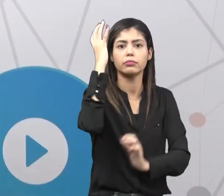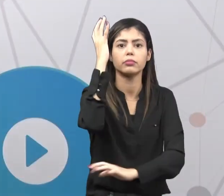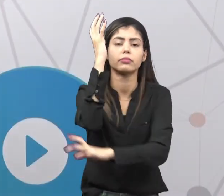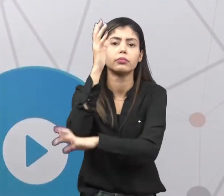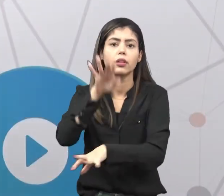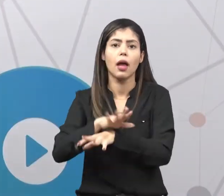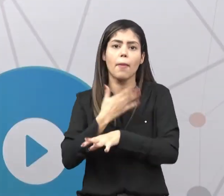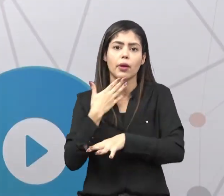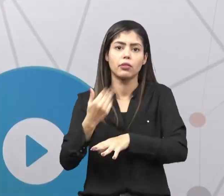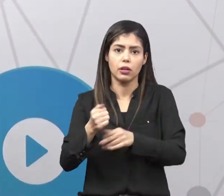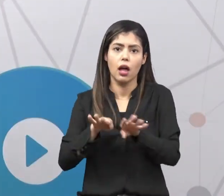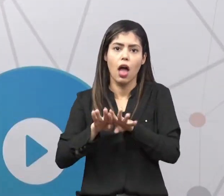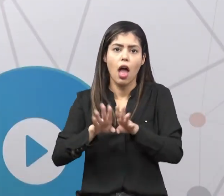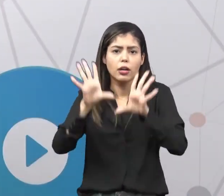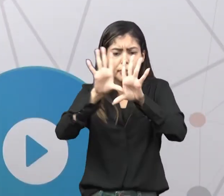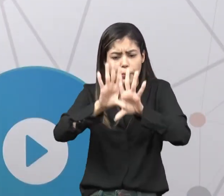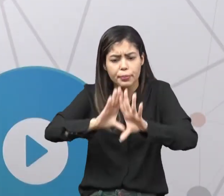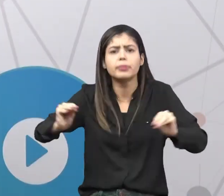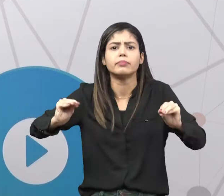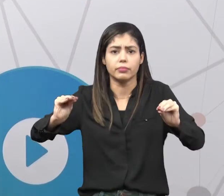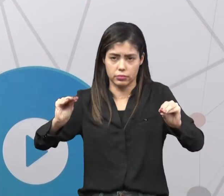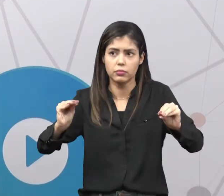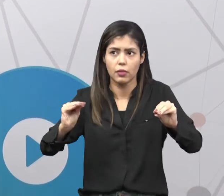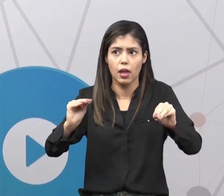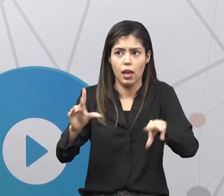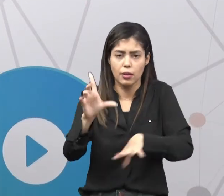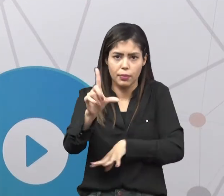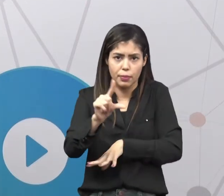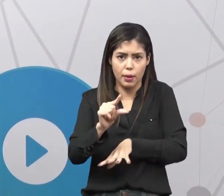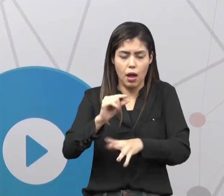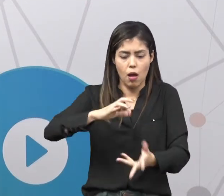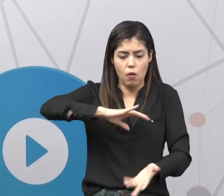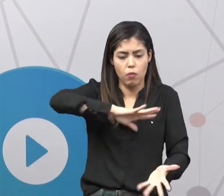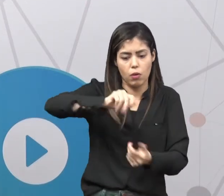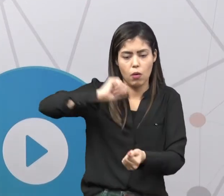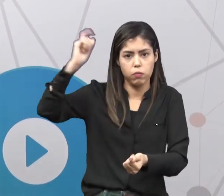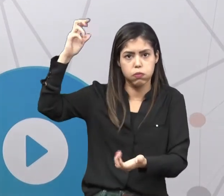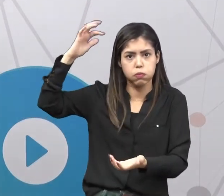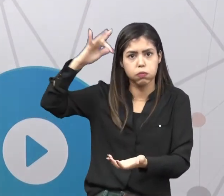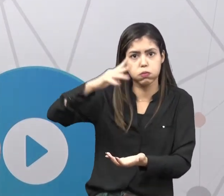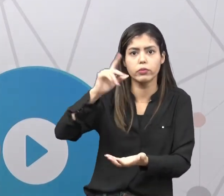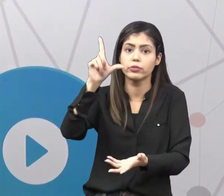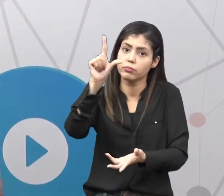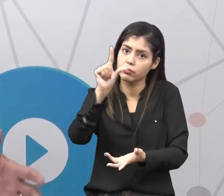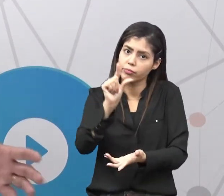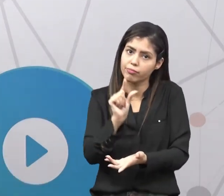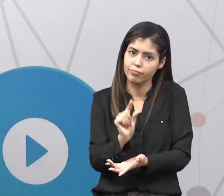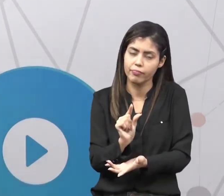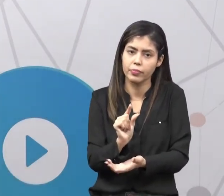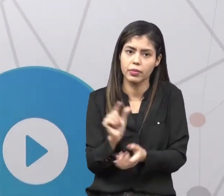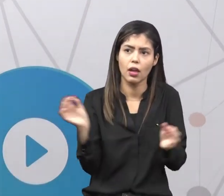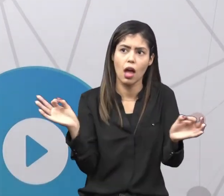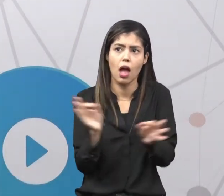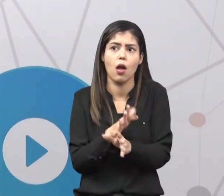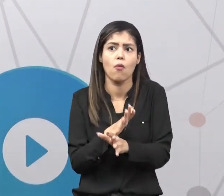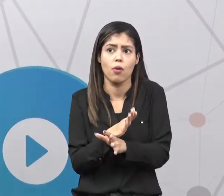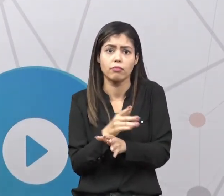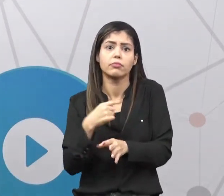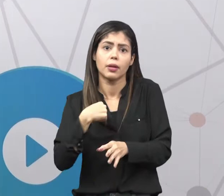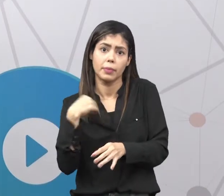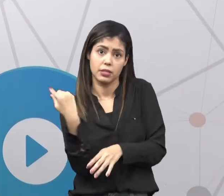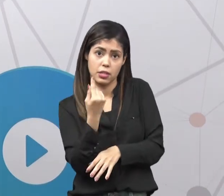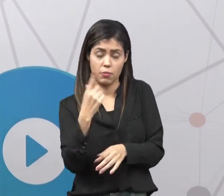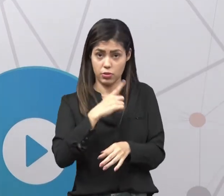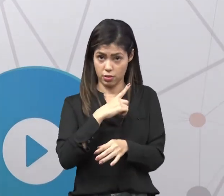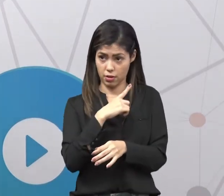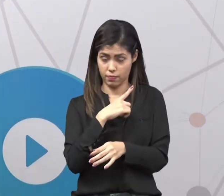já, aí nós vamos desacelerar o aquecimento global que acontece no mundo inteiro. Então devemos acabar, primeiro, uma das práticas